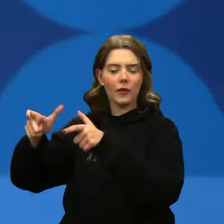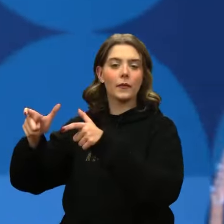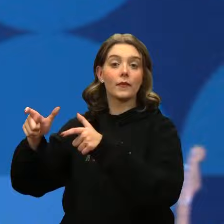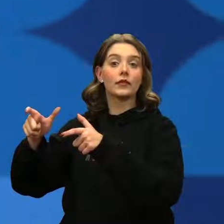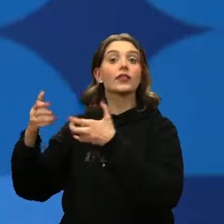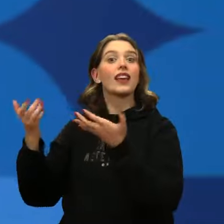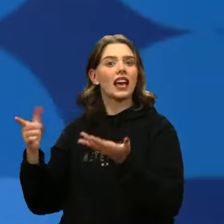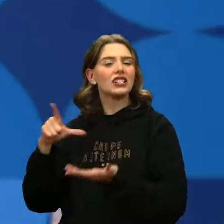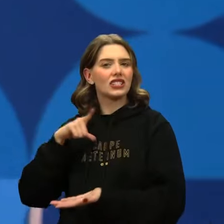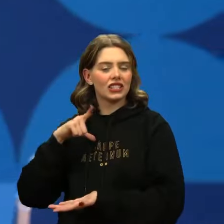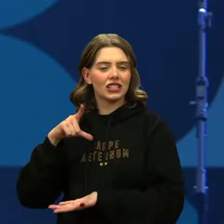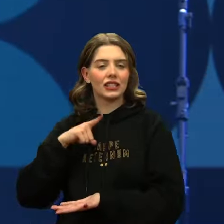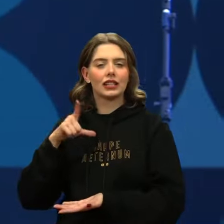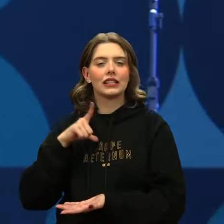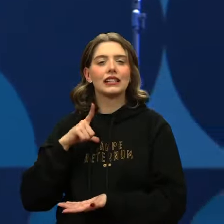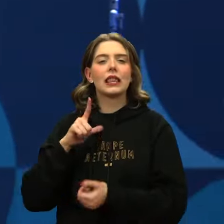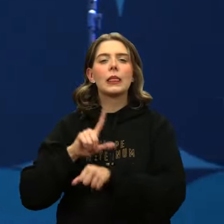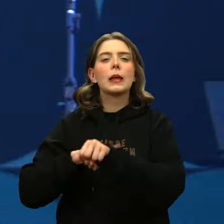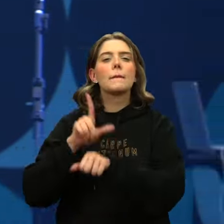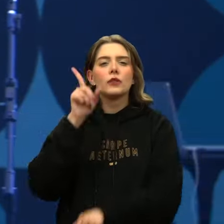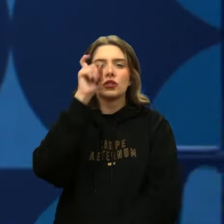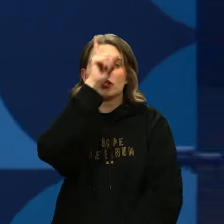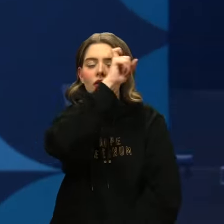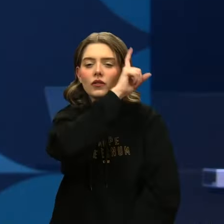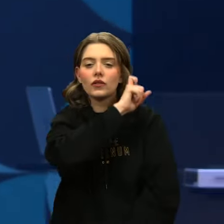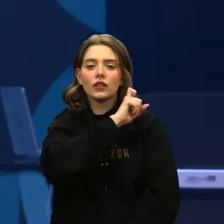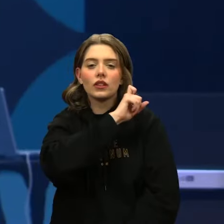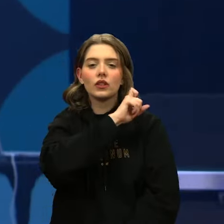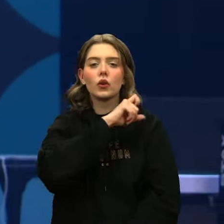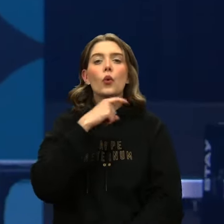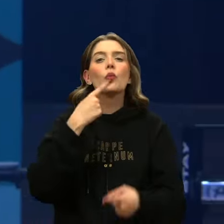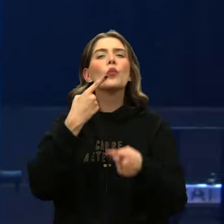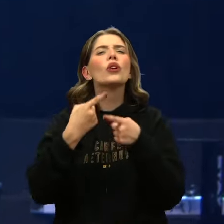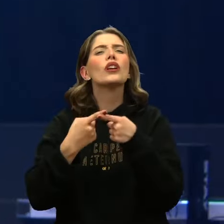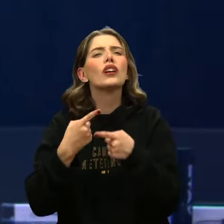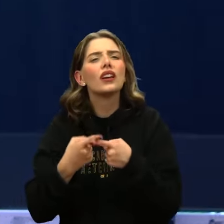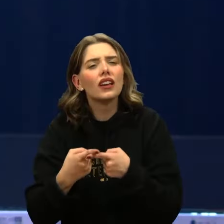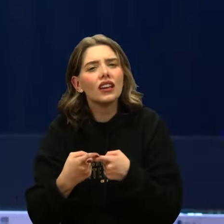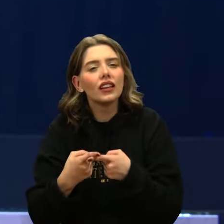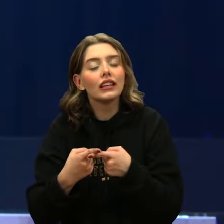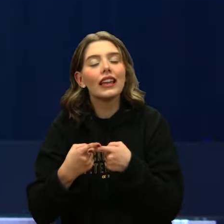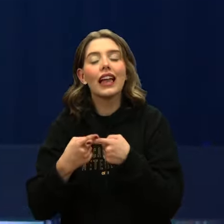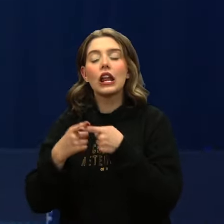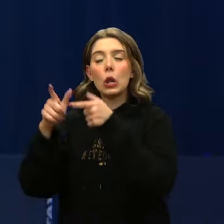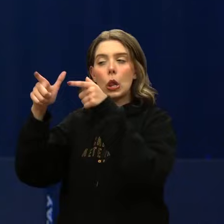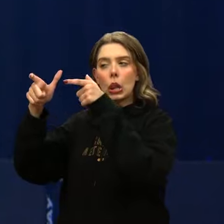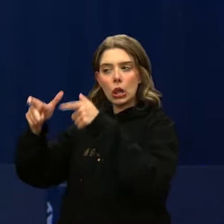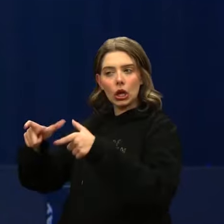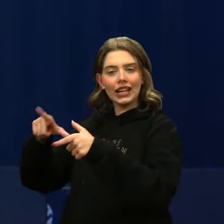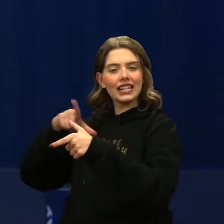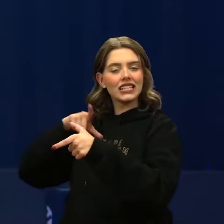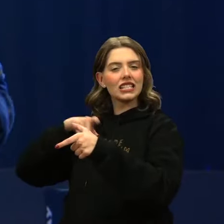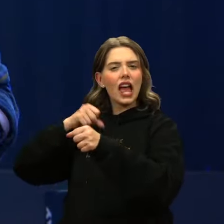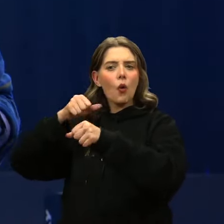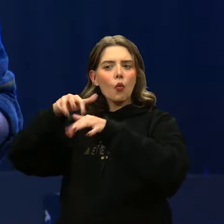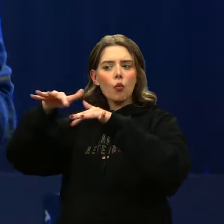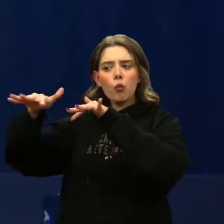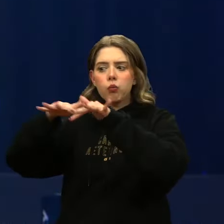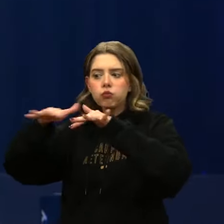ela passava por grandes dificuldades, principalmente porque ficava em um terreno onde aconteciam muitos